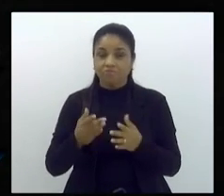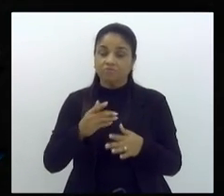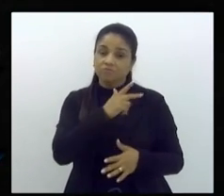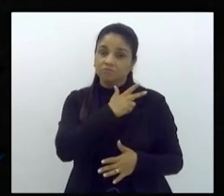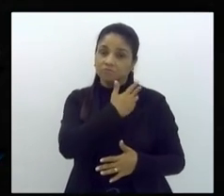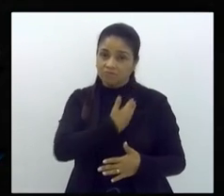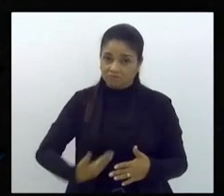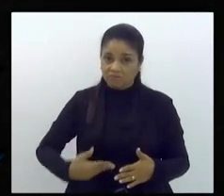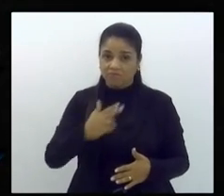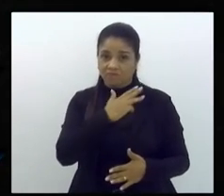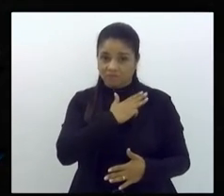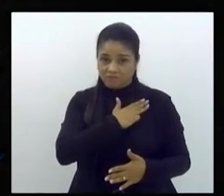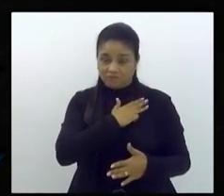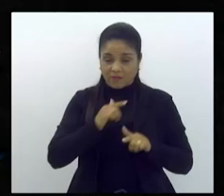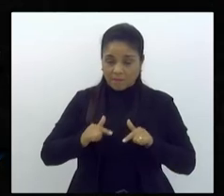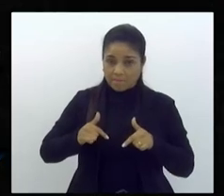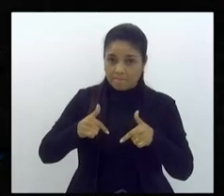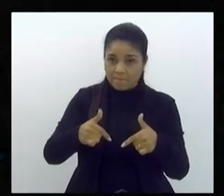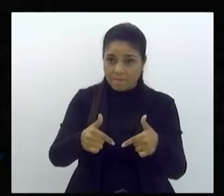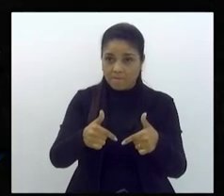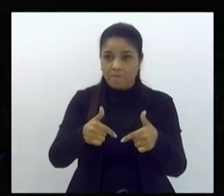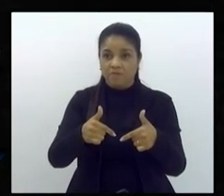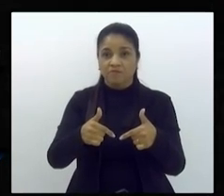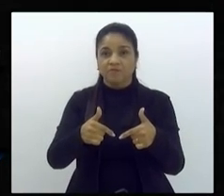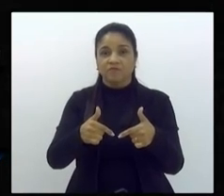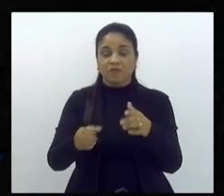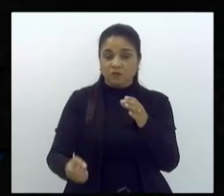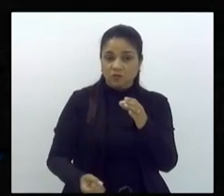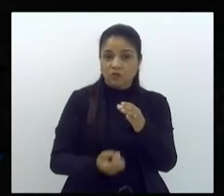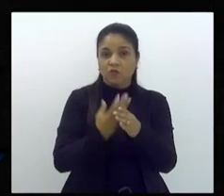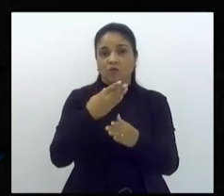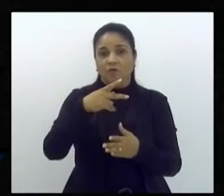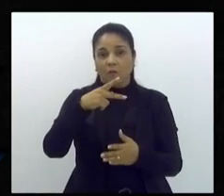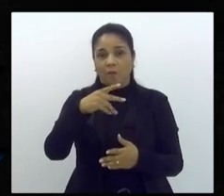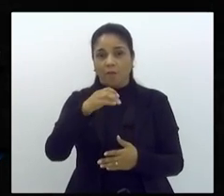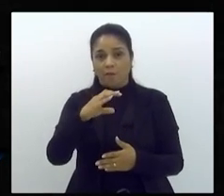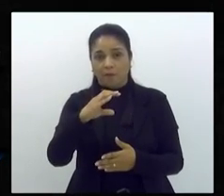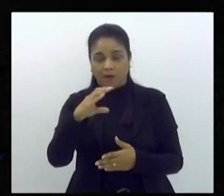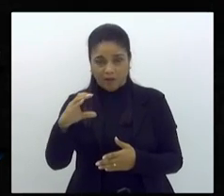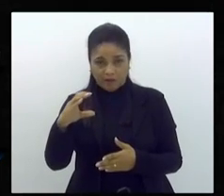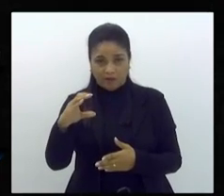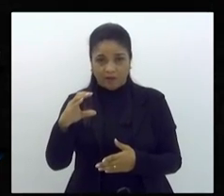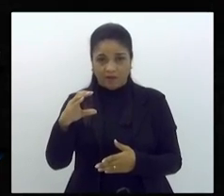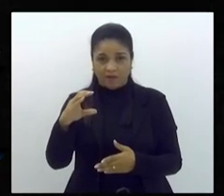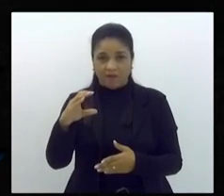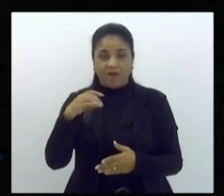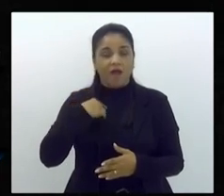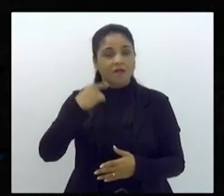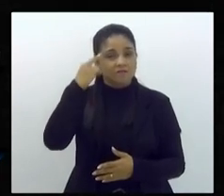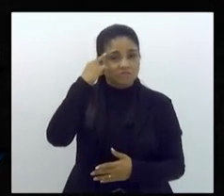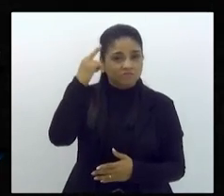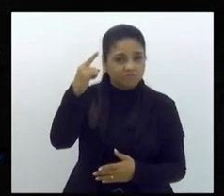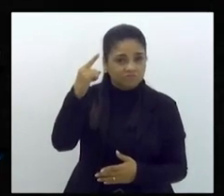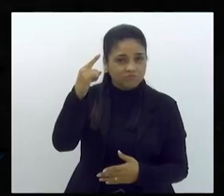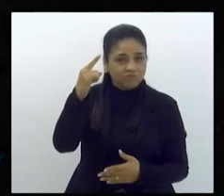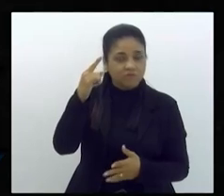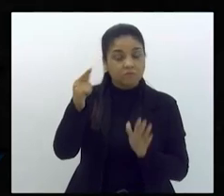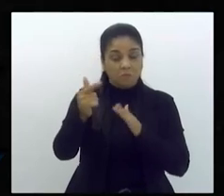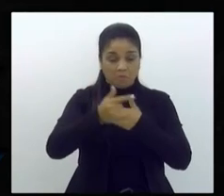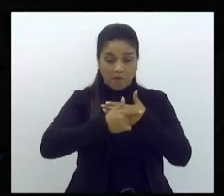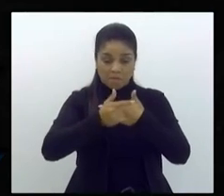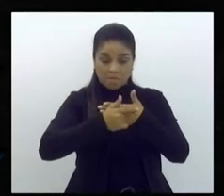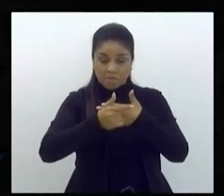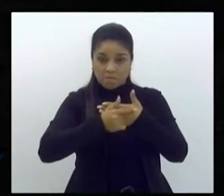efetivamente a partir do lançamento do novo pac porque é as ideias estão no papel